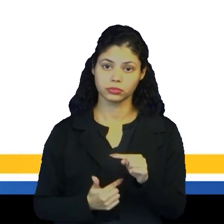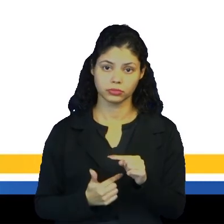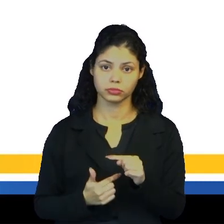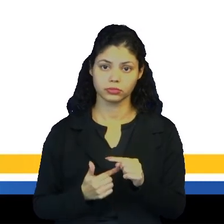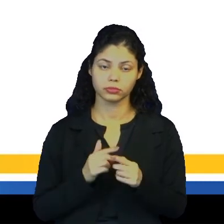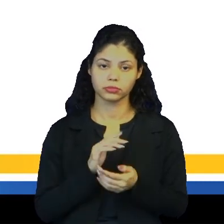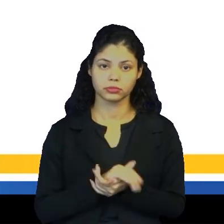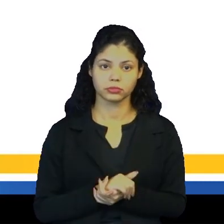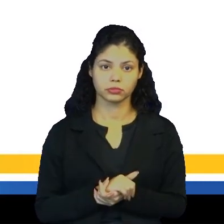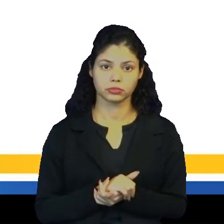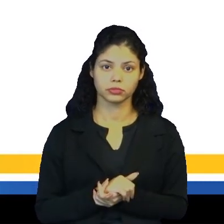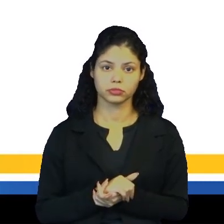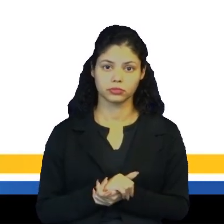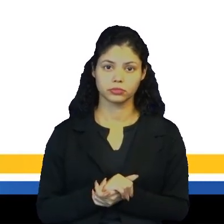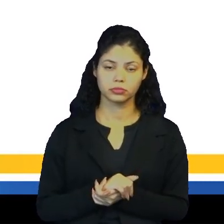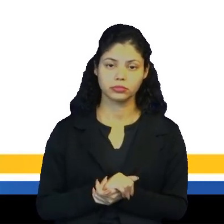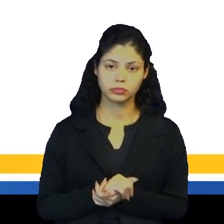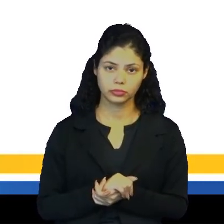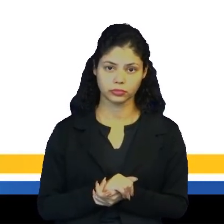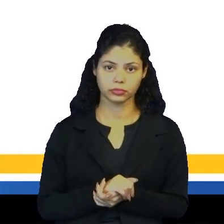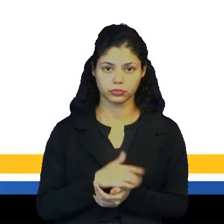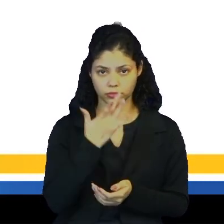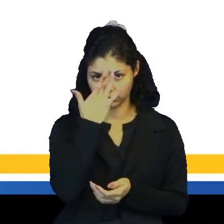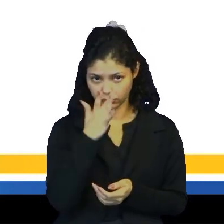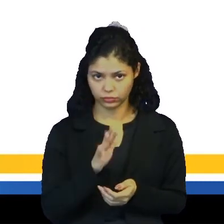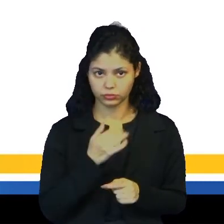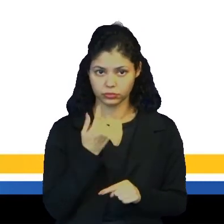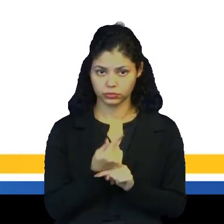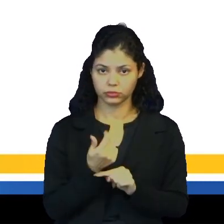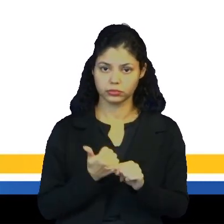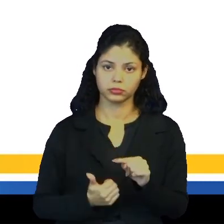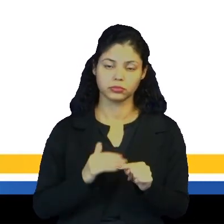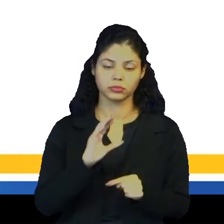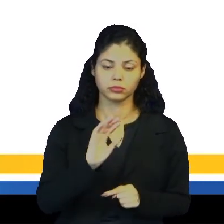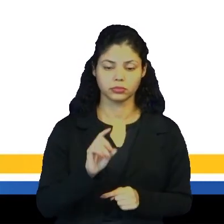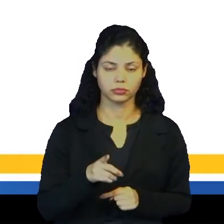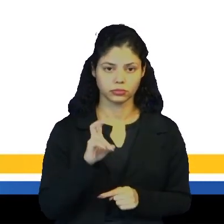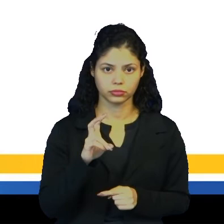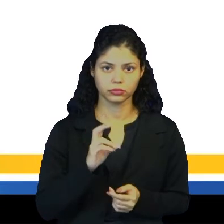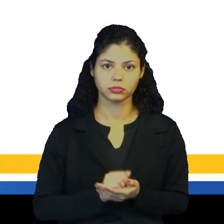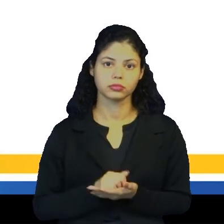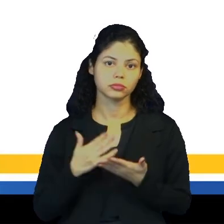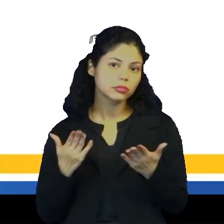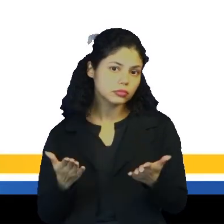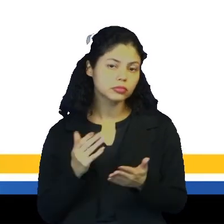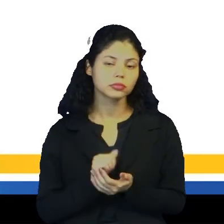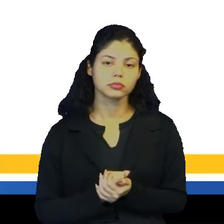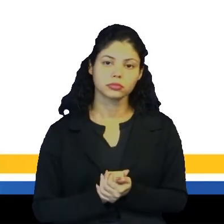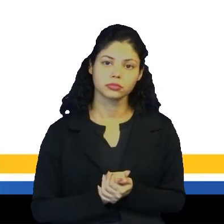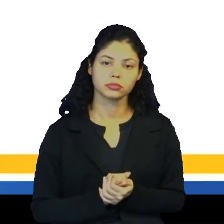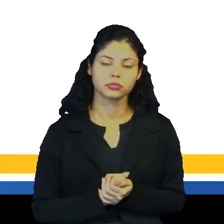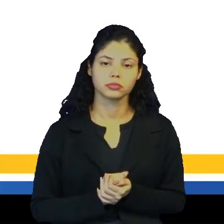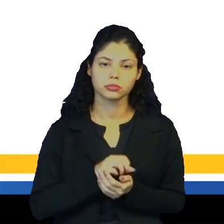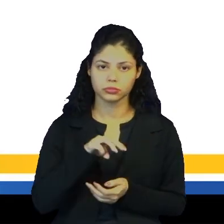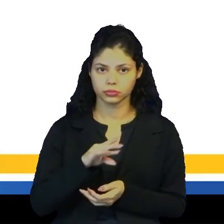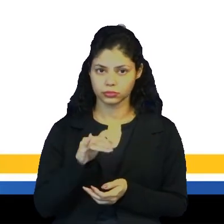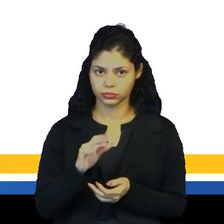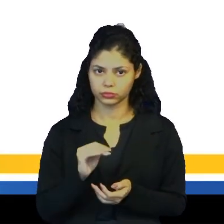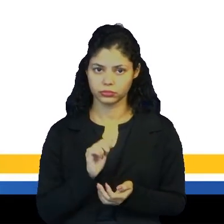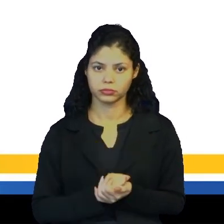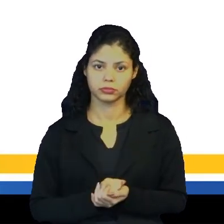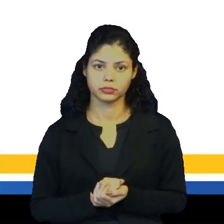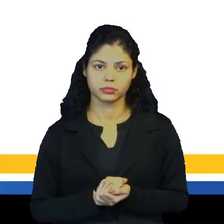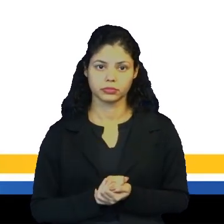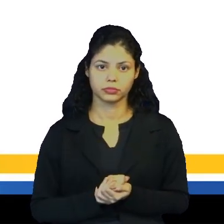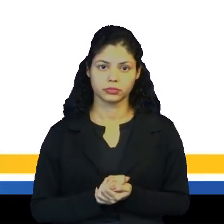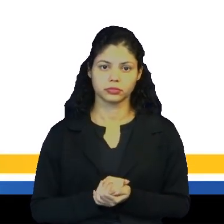comprou 1 sobre 2. Para quem não sabe, 1 sobre 2 é meio, né? Então, ela comprou meio quilo de